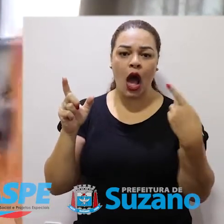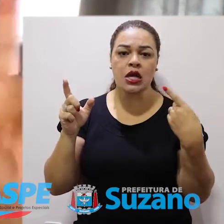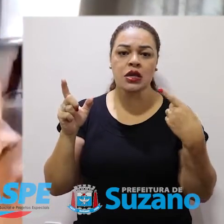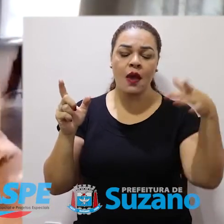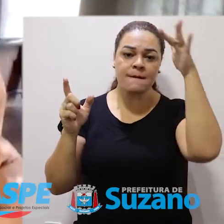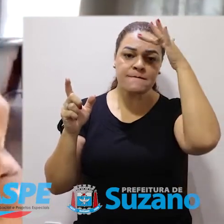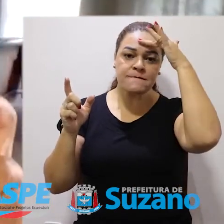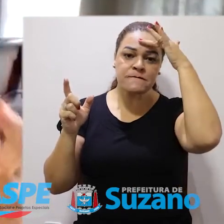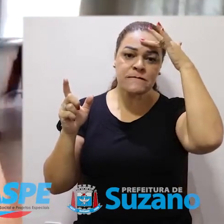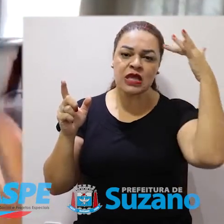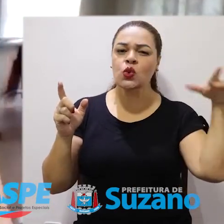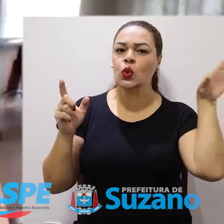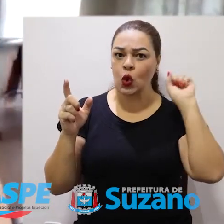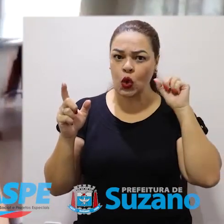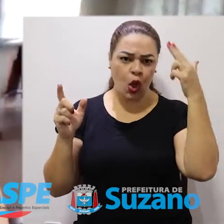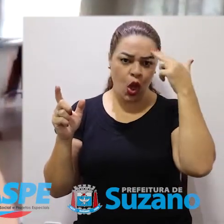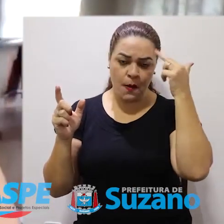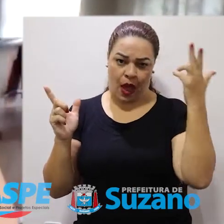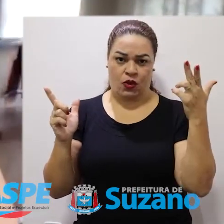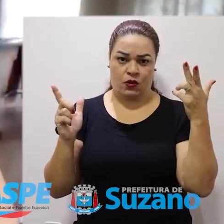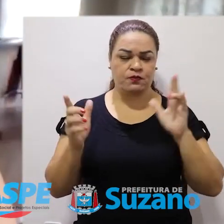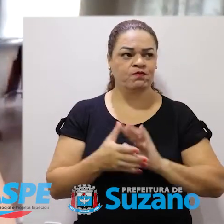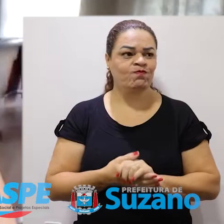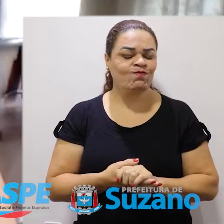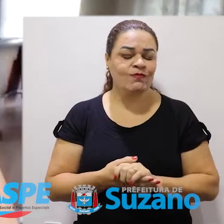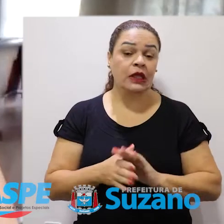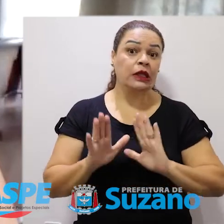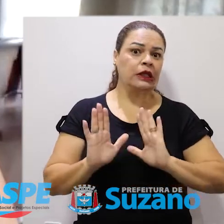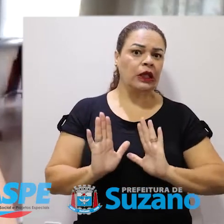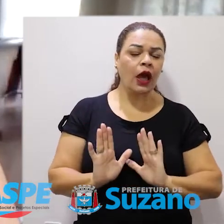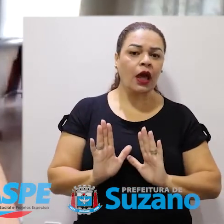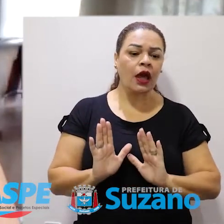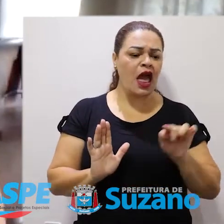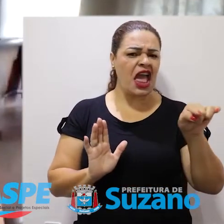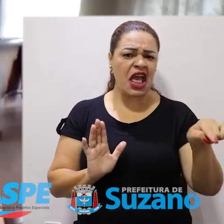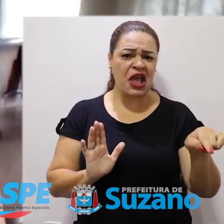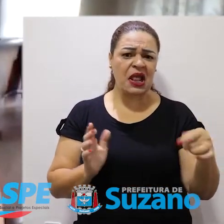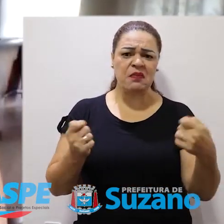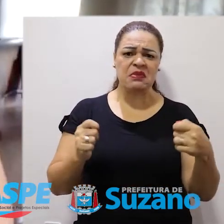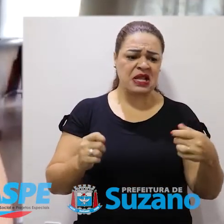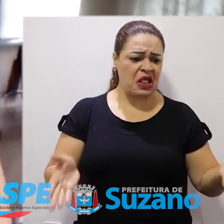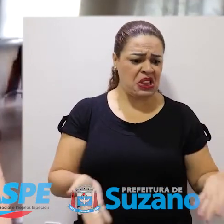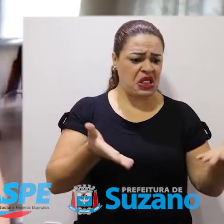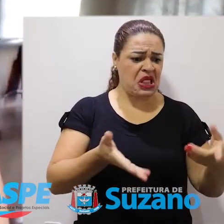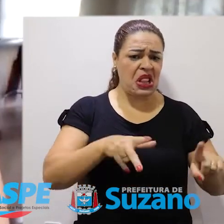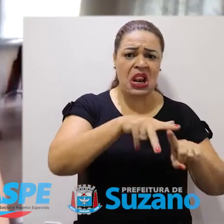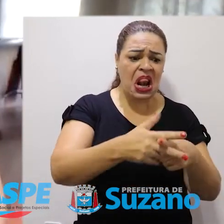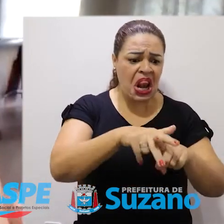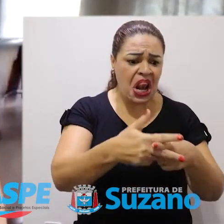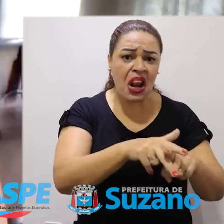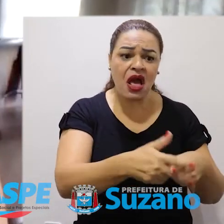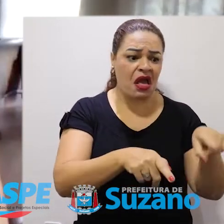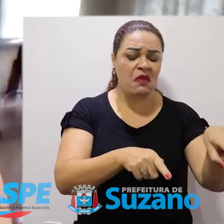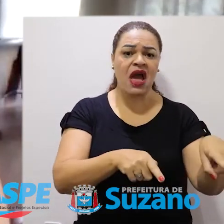somos deficientes, né, esse sentido que para nós é tão caro, né, para recuperar para ela, porque assim, ela não tem